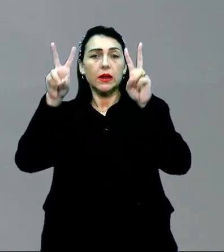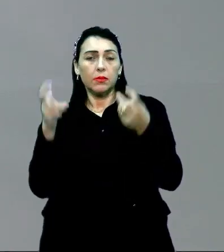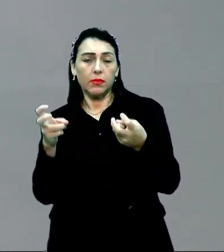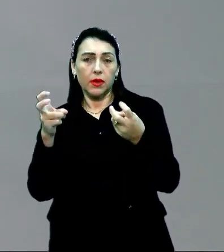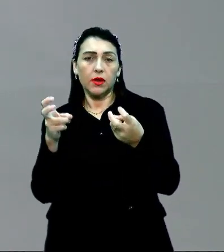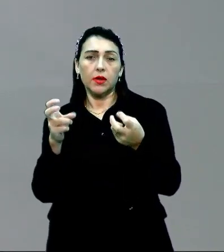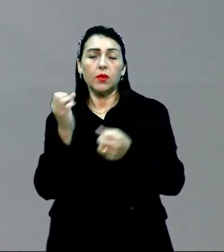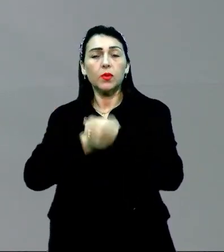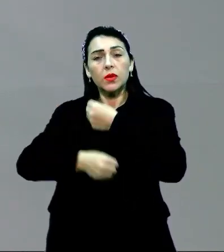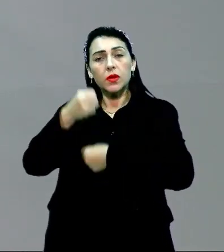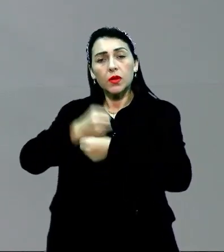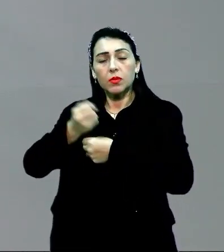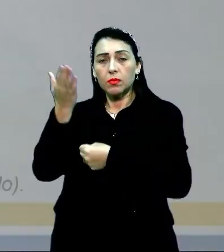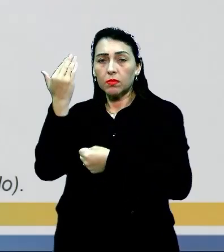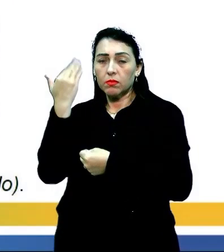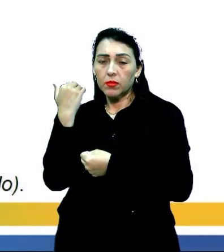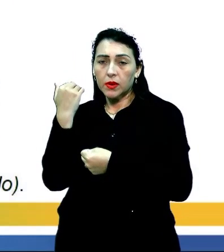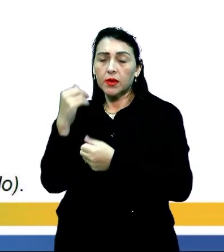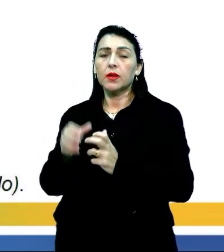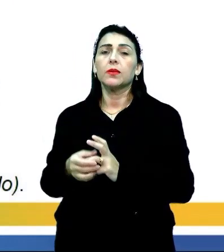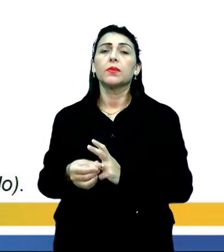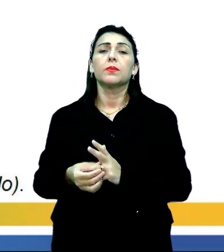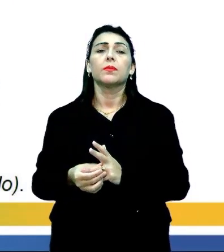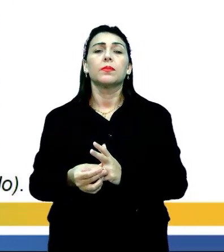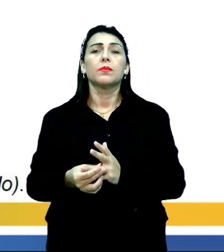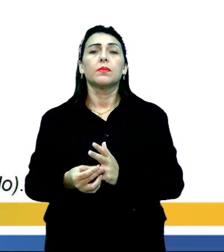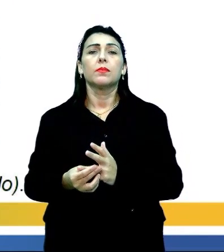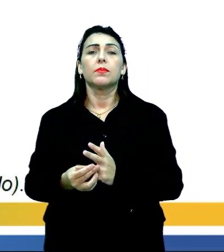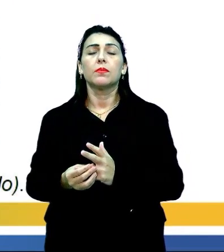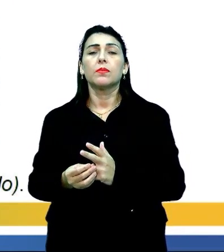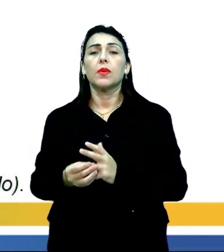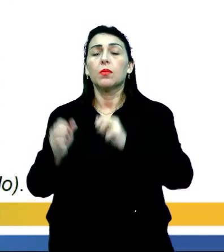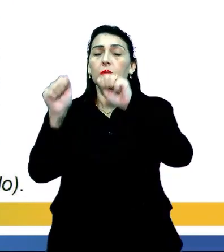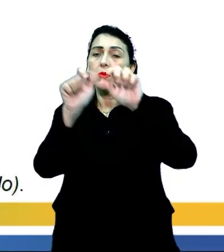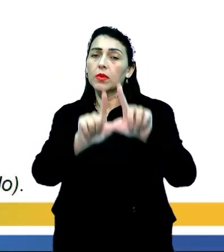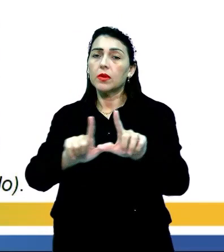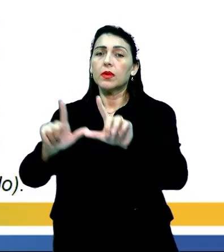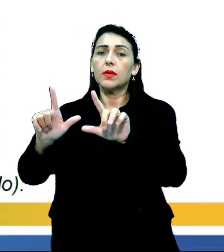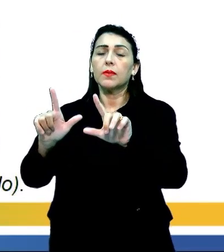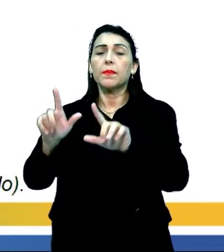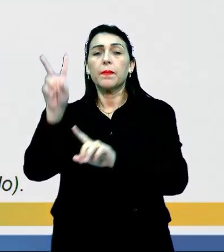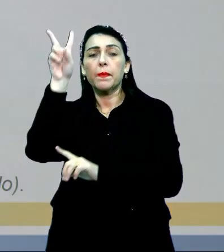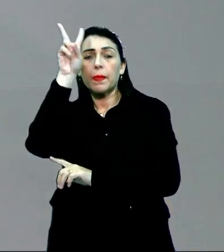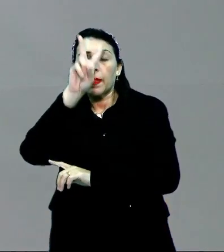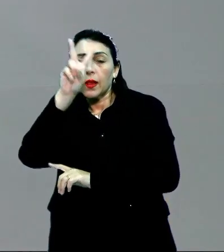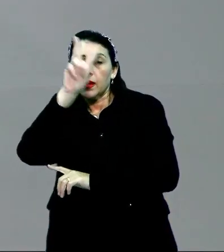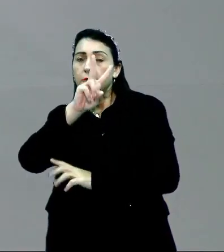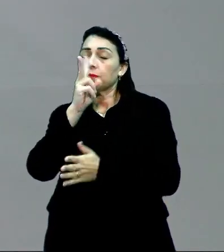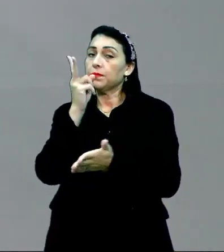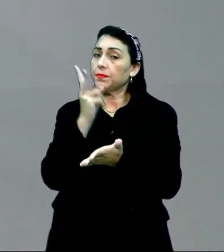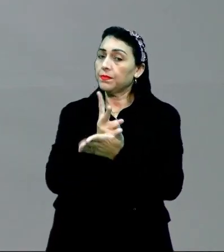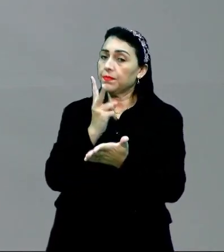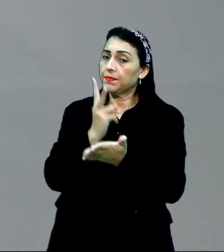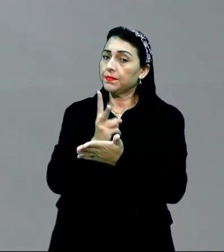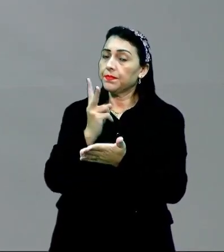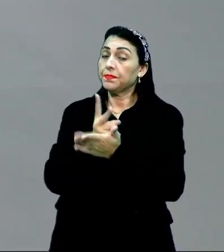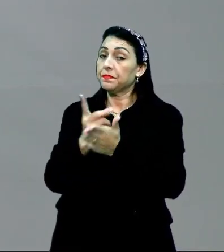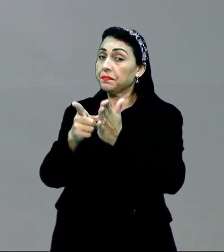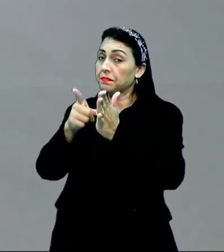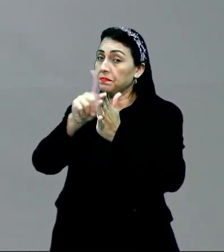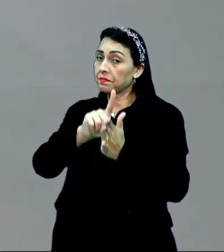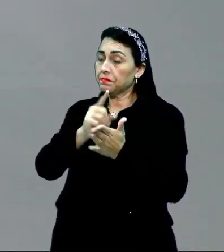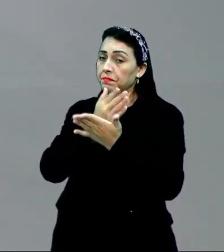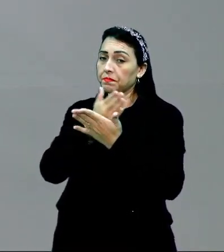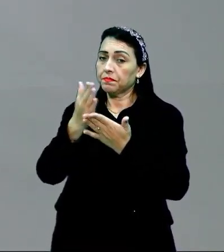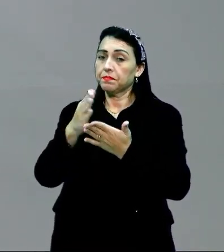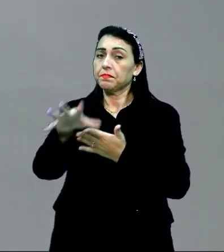em anos anteriores Tá então vamos para o slide na terra lembrando sempre galera antes de